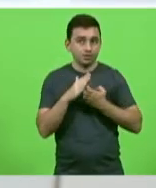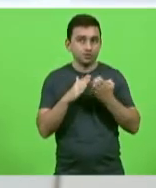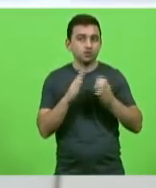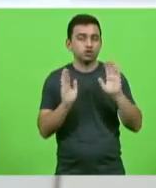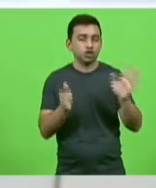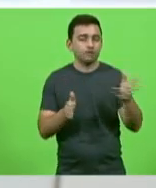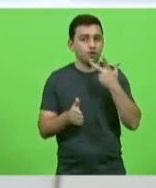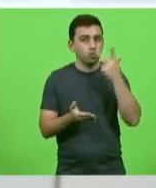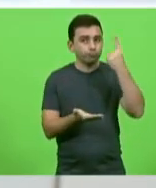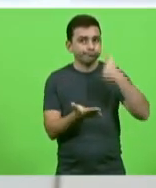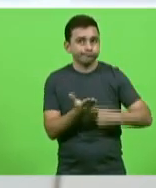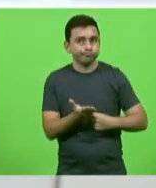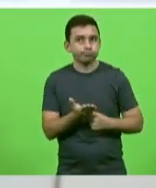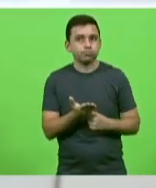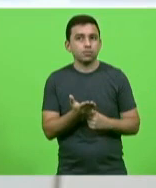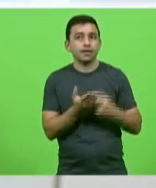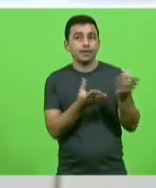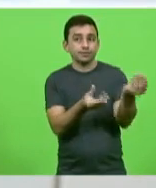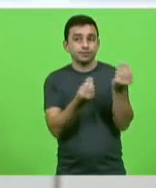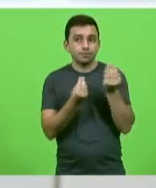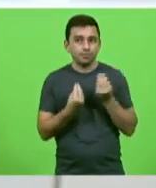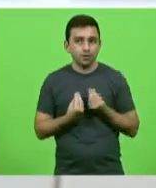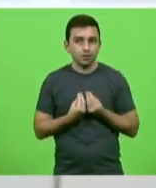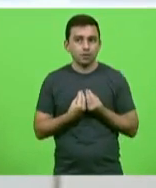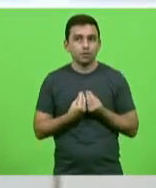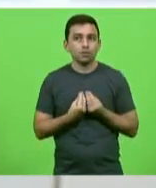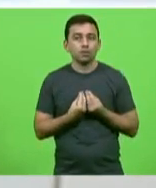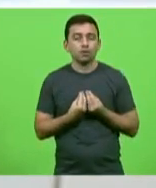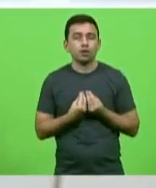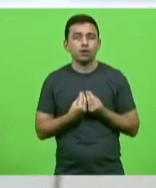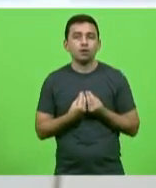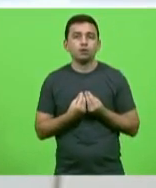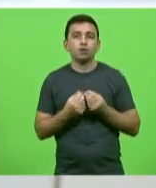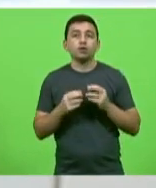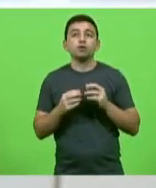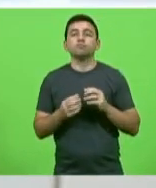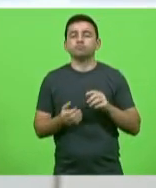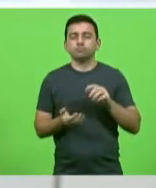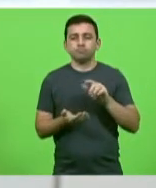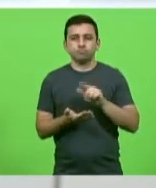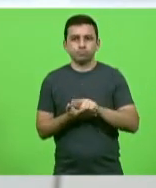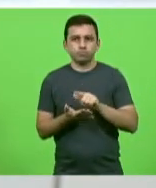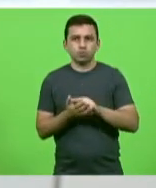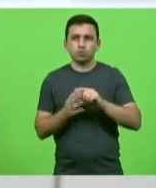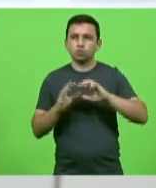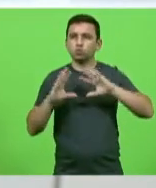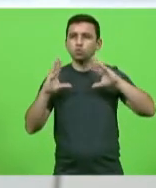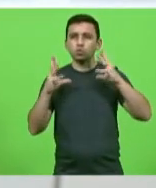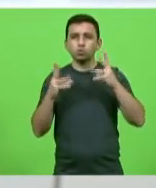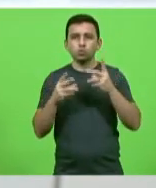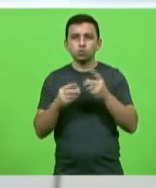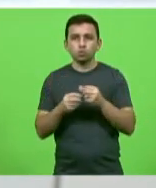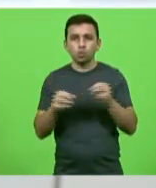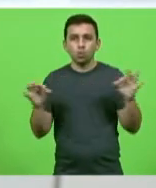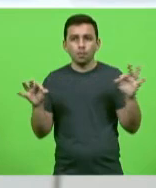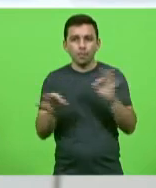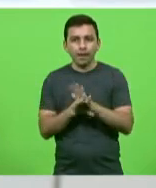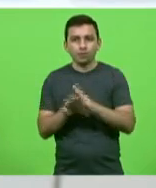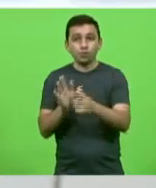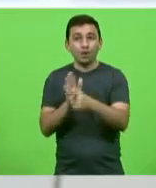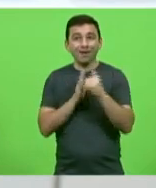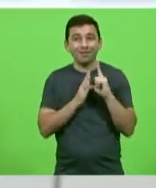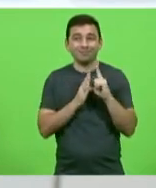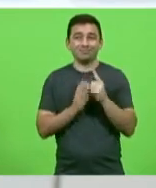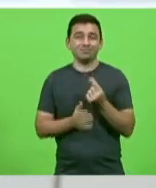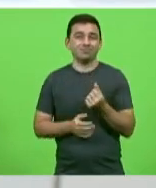já tá quado recebeu a contra prestação integralmente de forma prévia